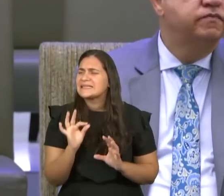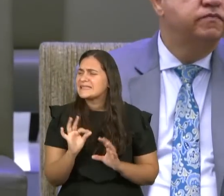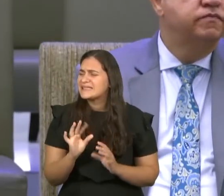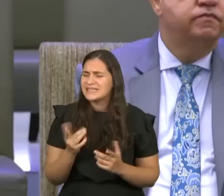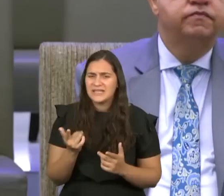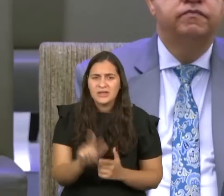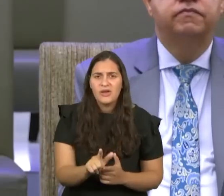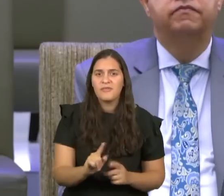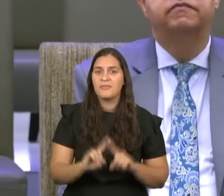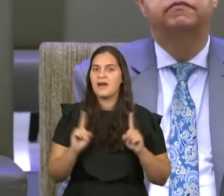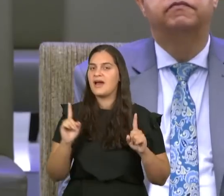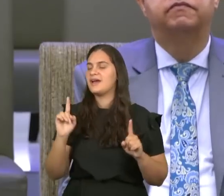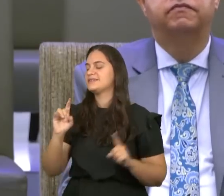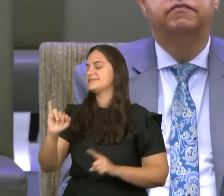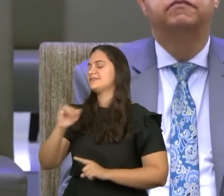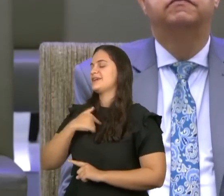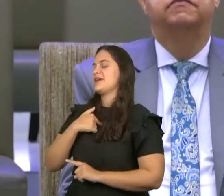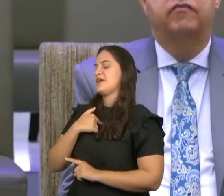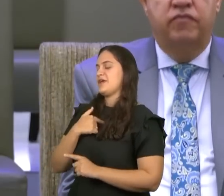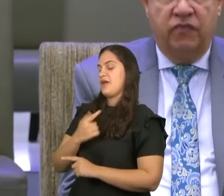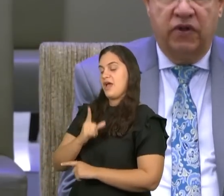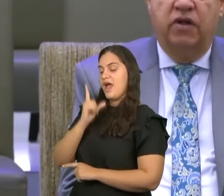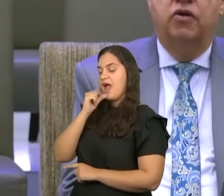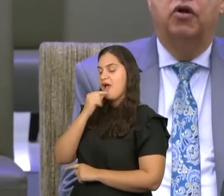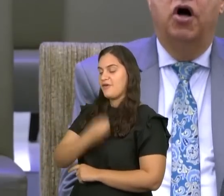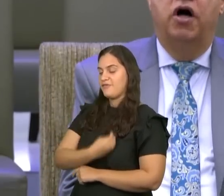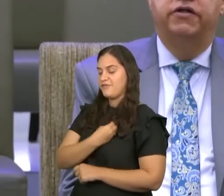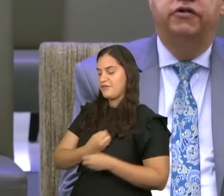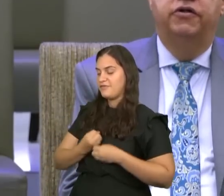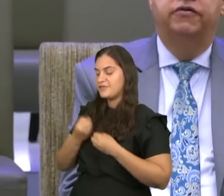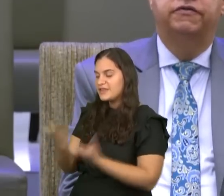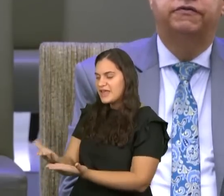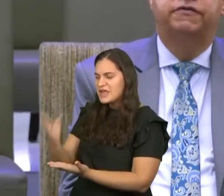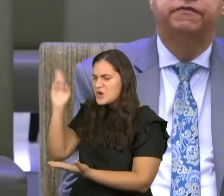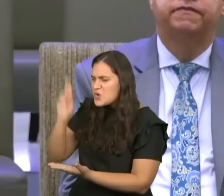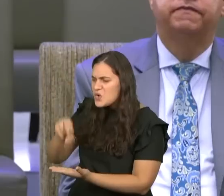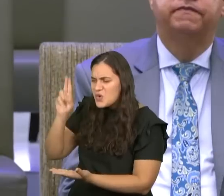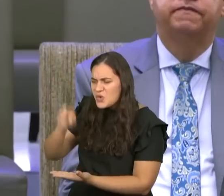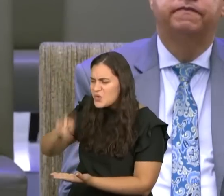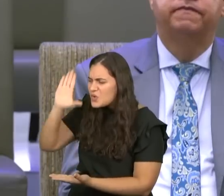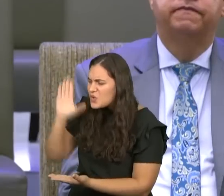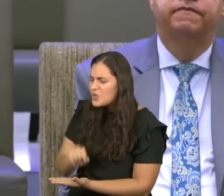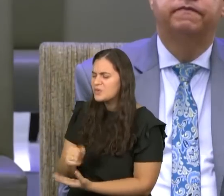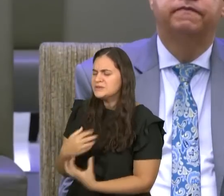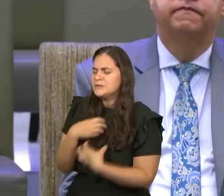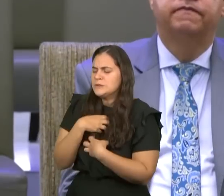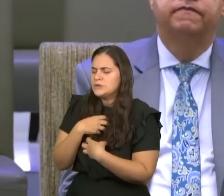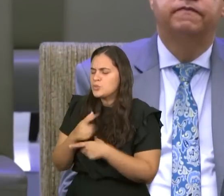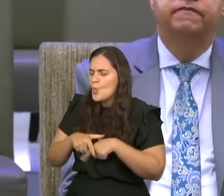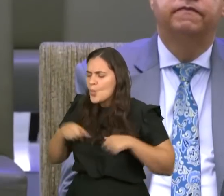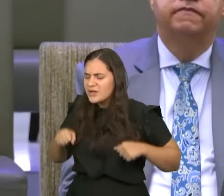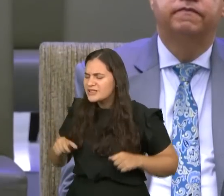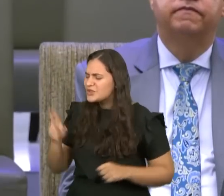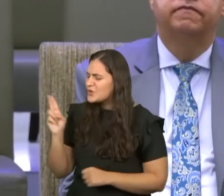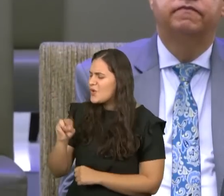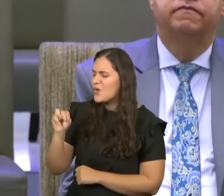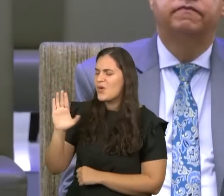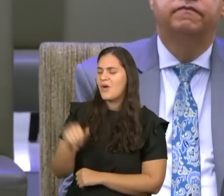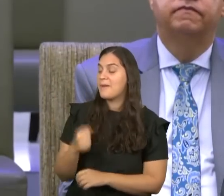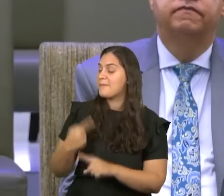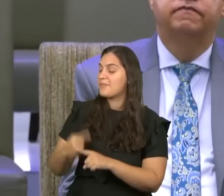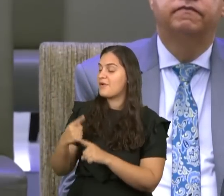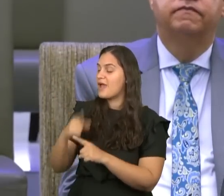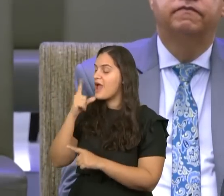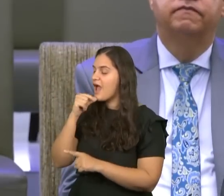água que eu dou nunca mais terá sede ela se torna uma fonte que Brota dentro